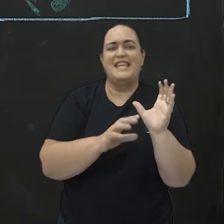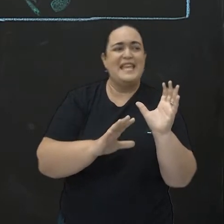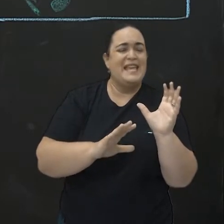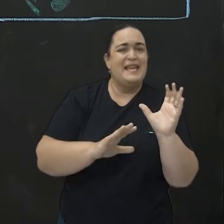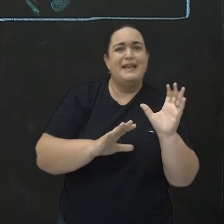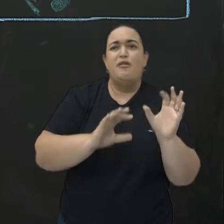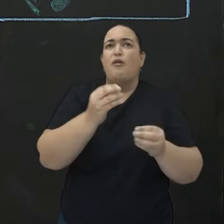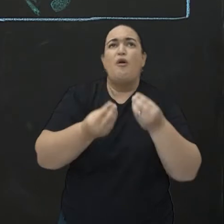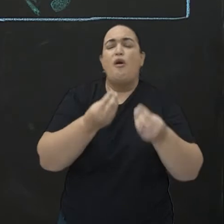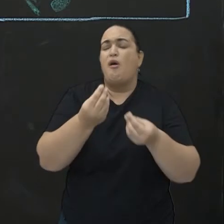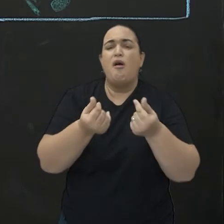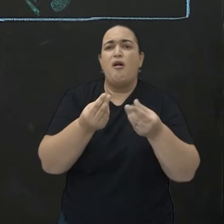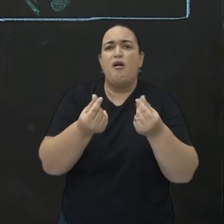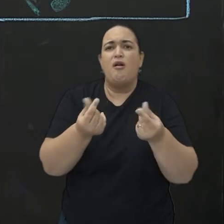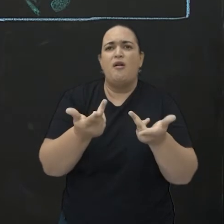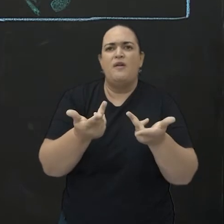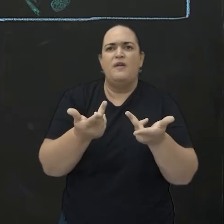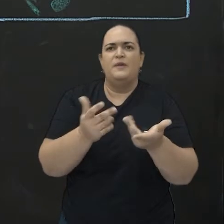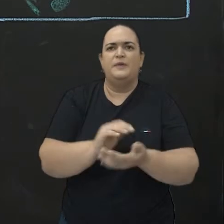sentido de